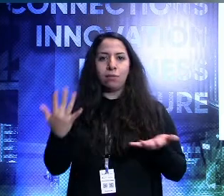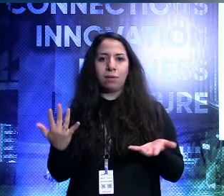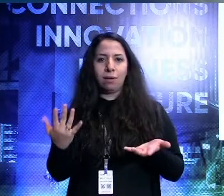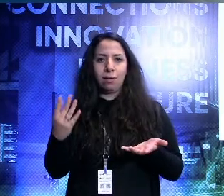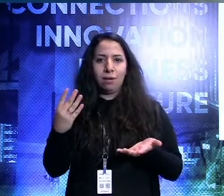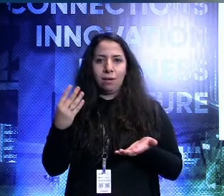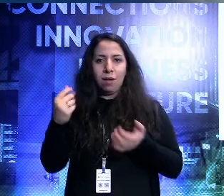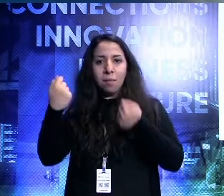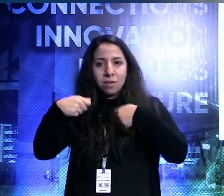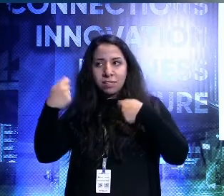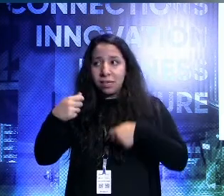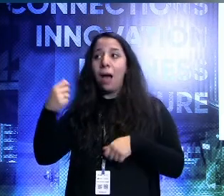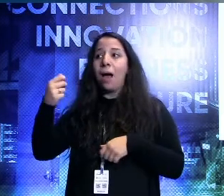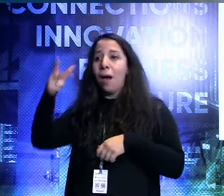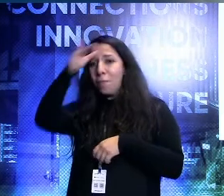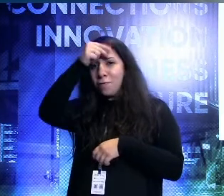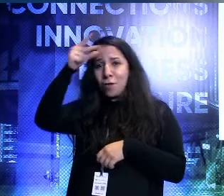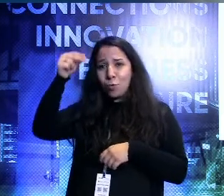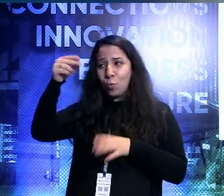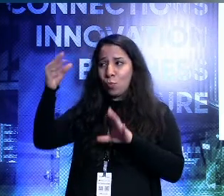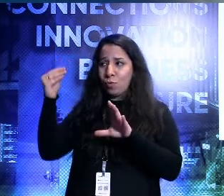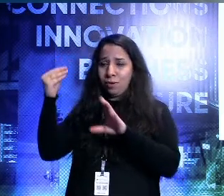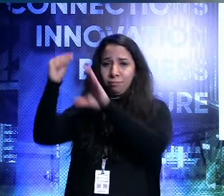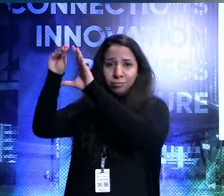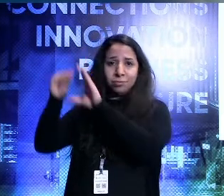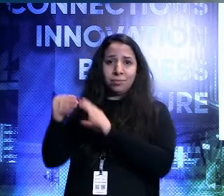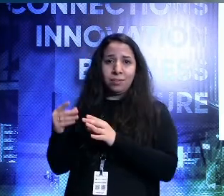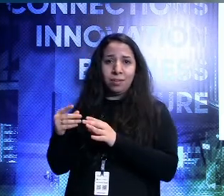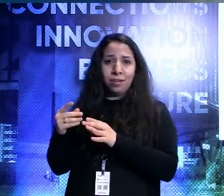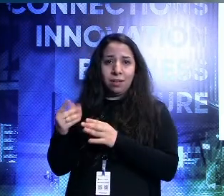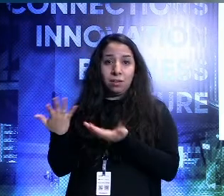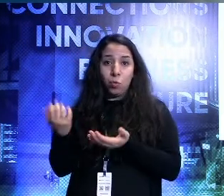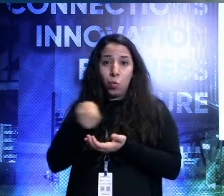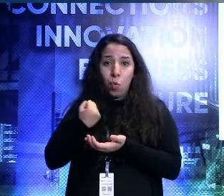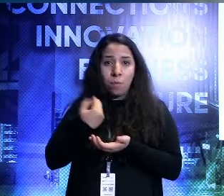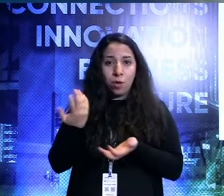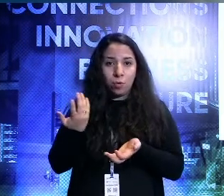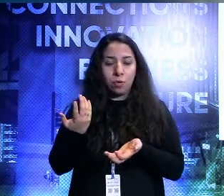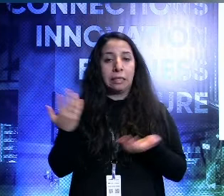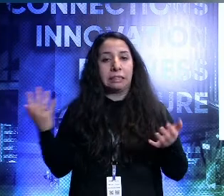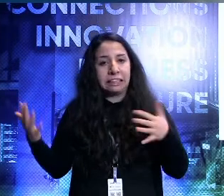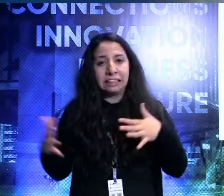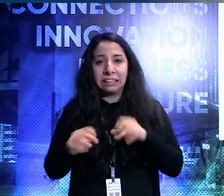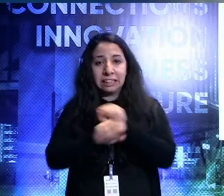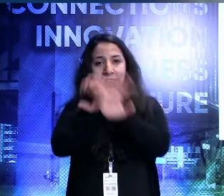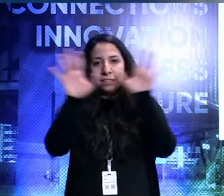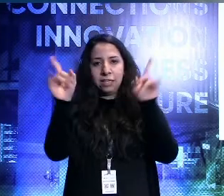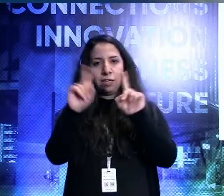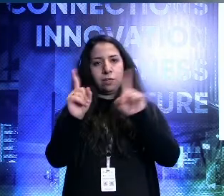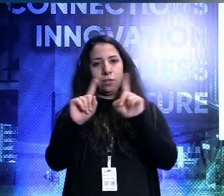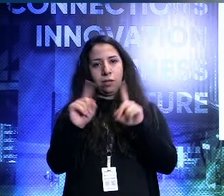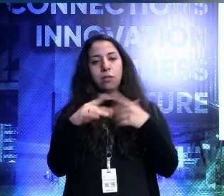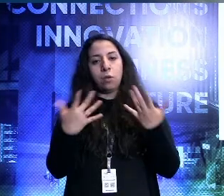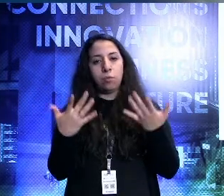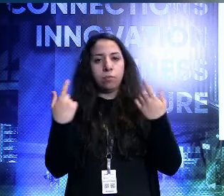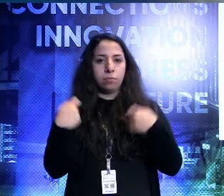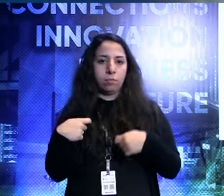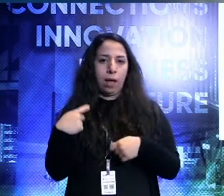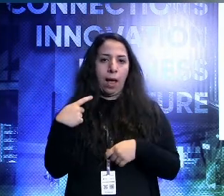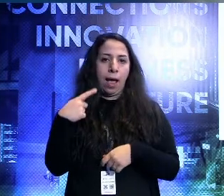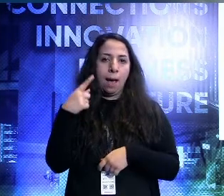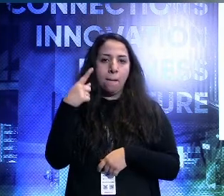muito bacana. E aí esse método pega a instância da classe e simplesmente muda o atributo